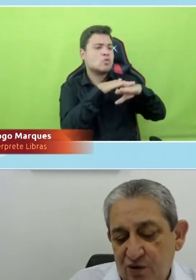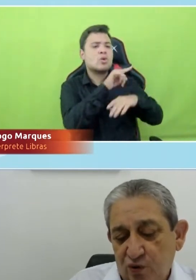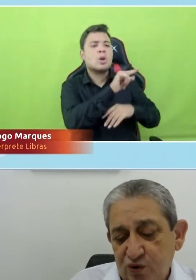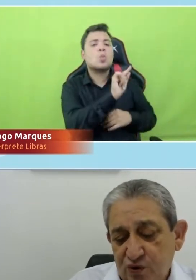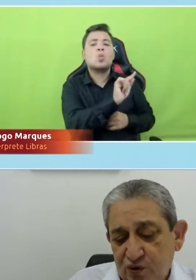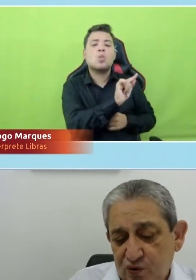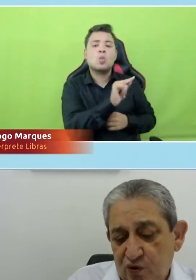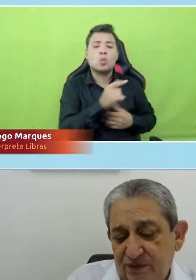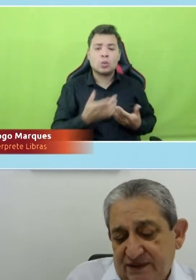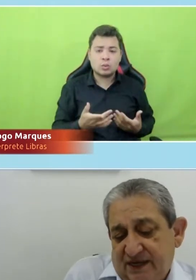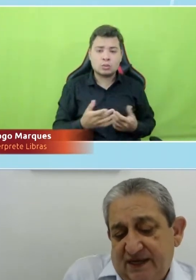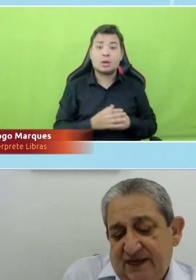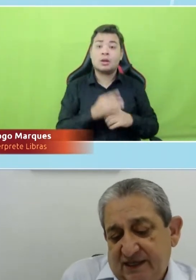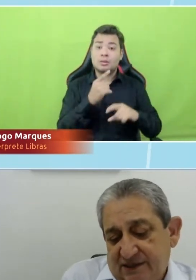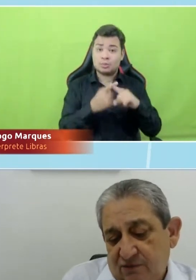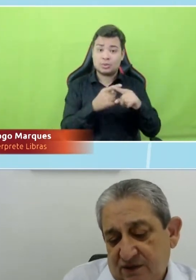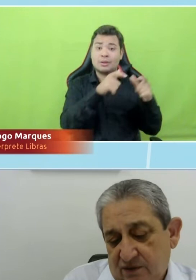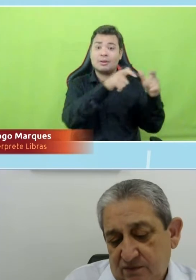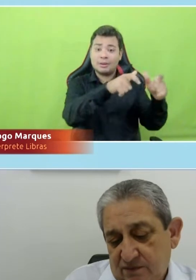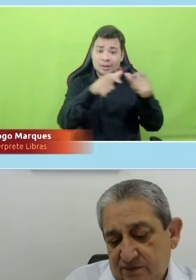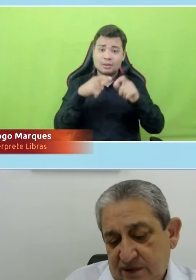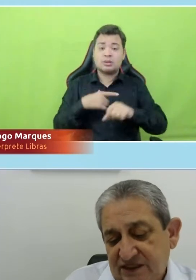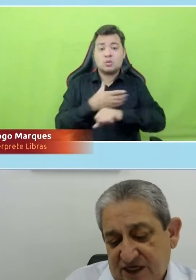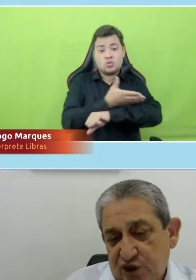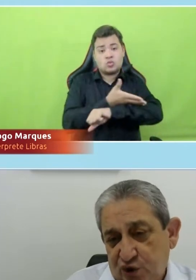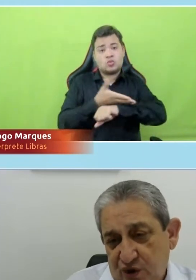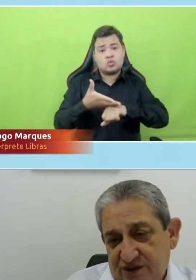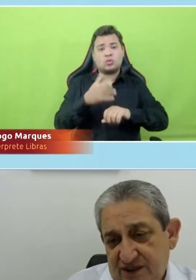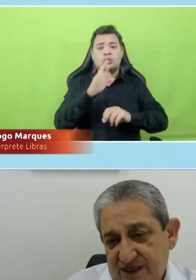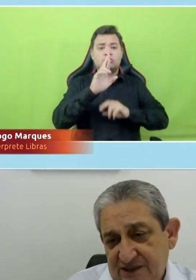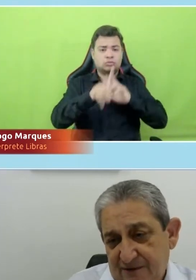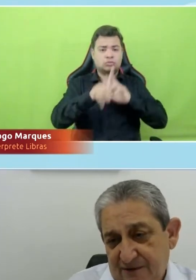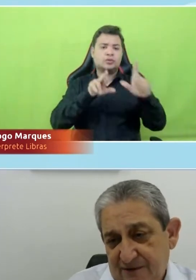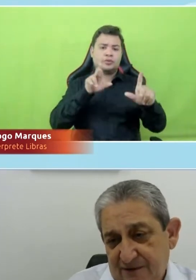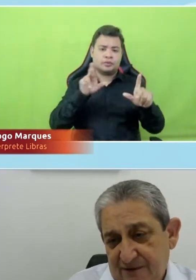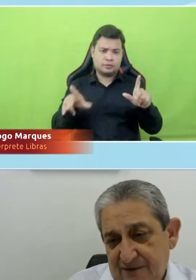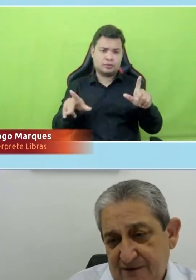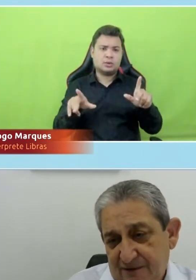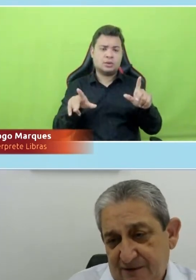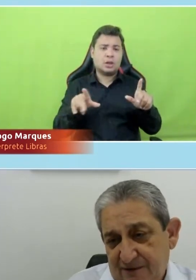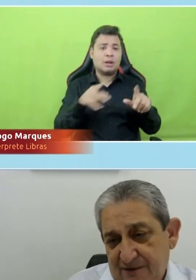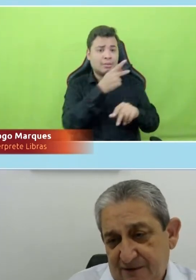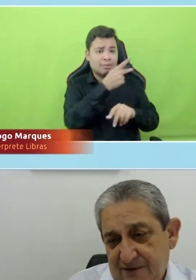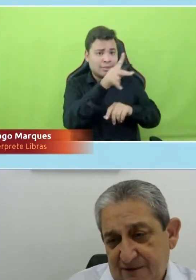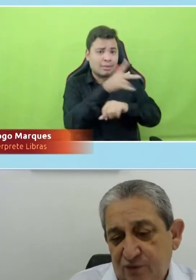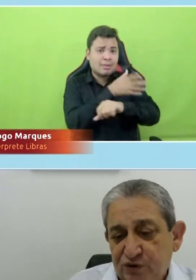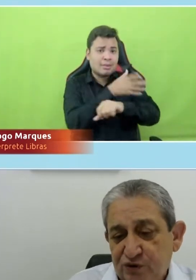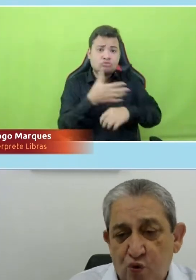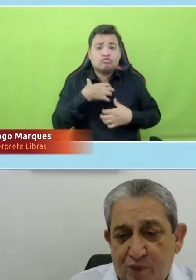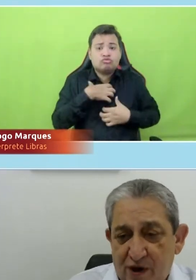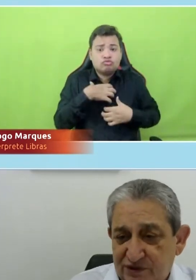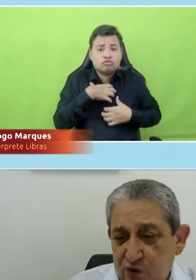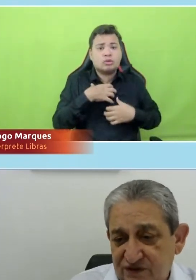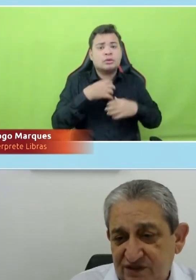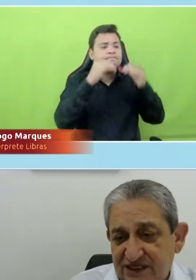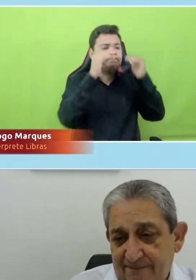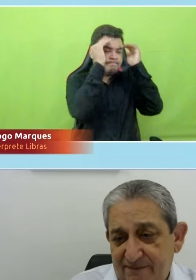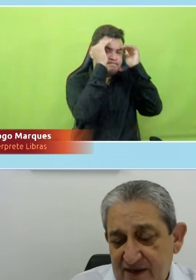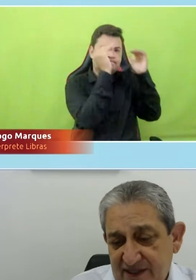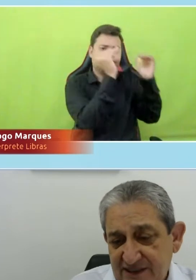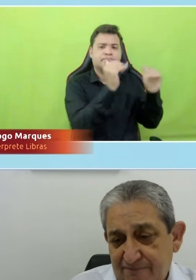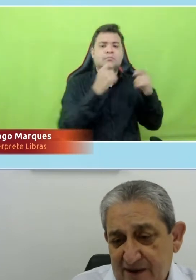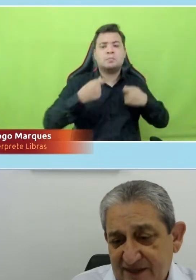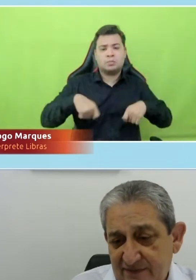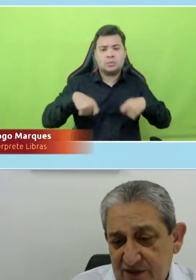tem outros costumes, né? São as tradições têm que ser respeitadas. Nos preocupamos, inclusive, de